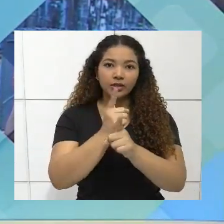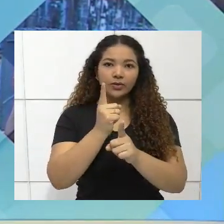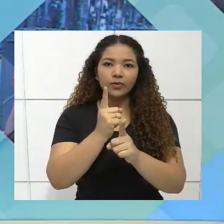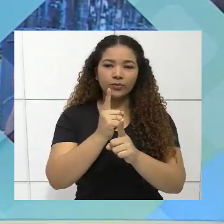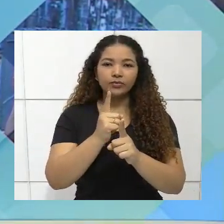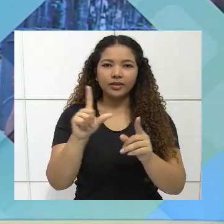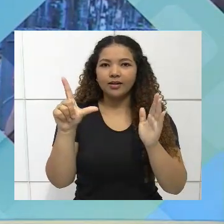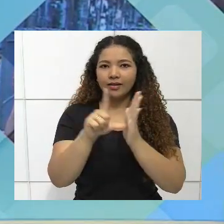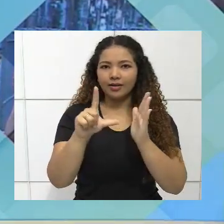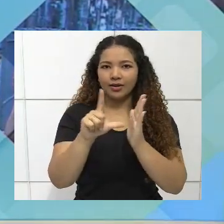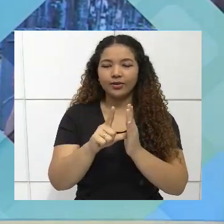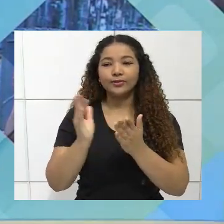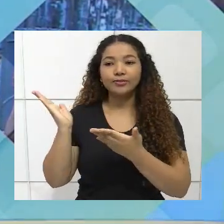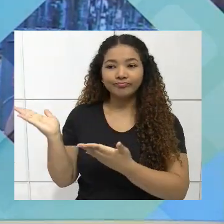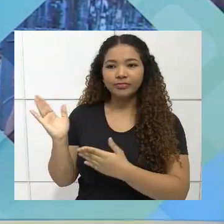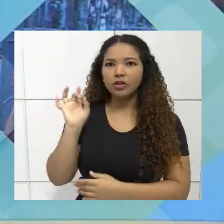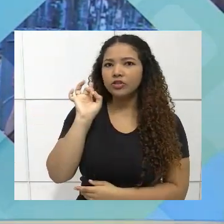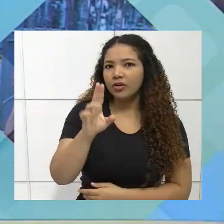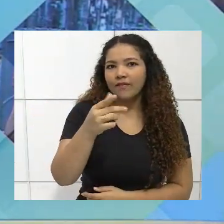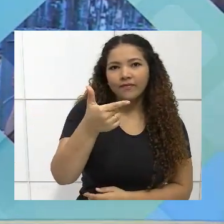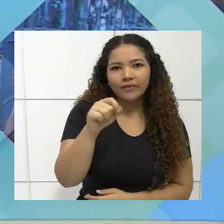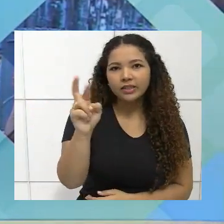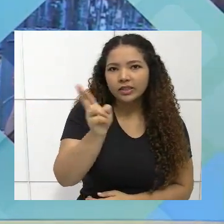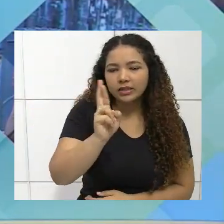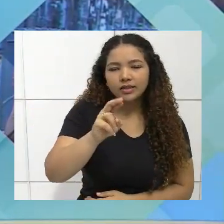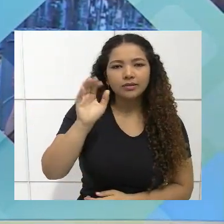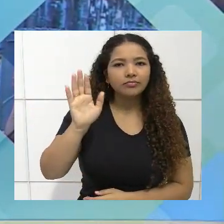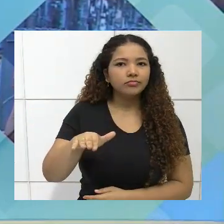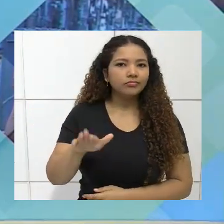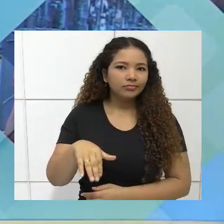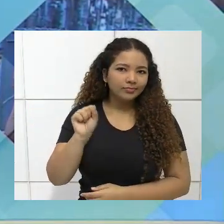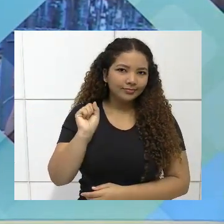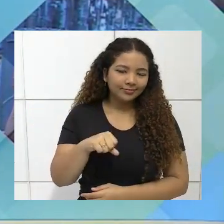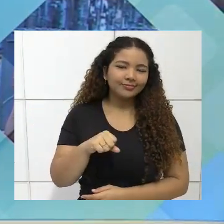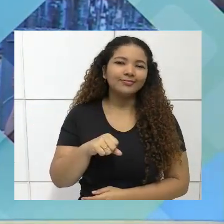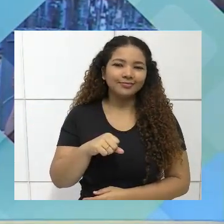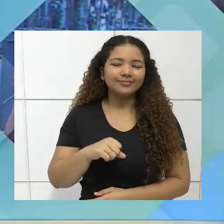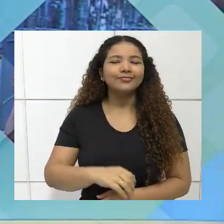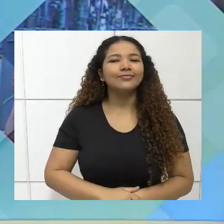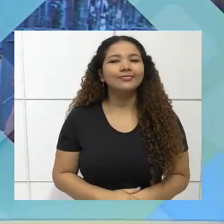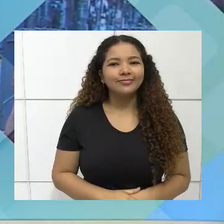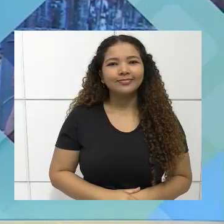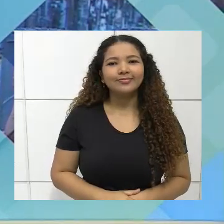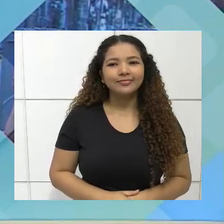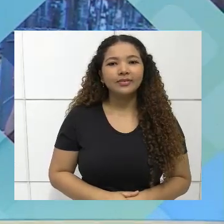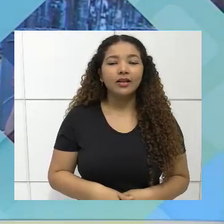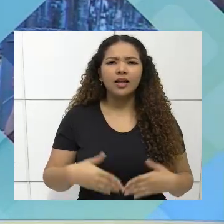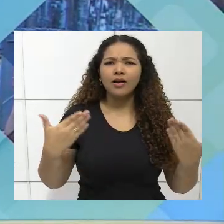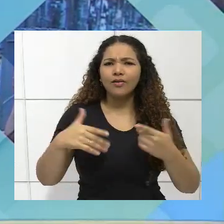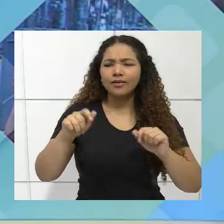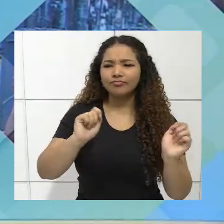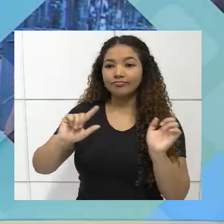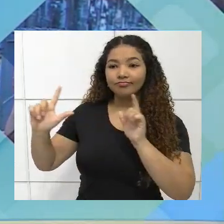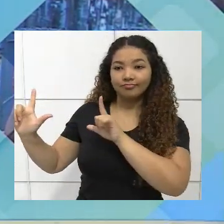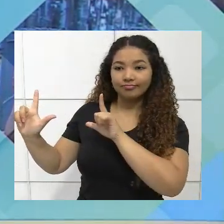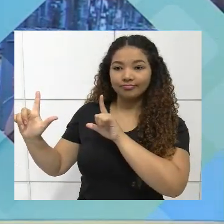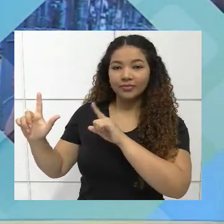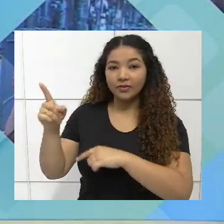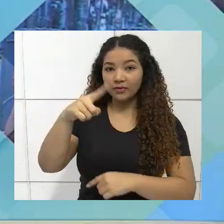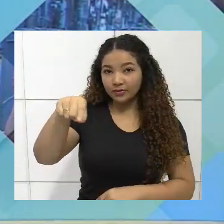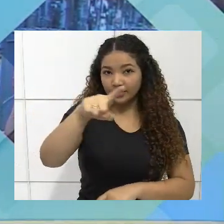R$ 20. Sol Magazine, Dom Pedro II, em frente às lojas Economia. Márcio Costa, eu preciso de uma assessoria